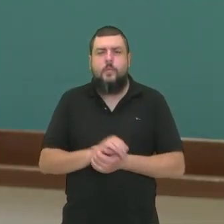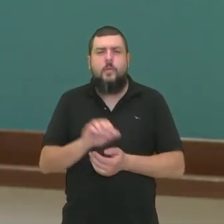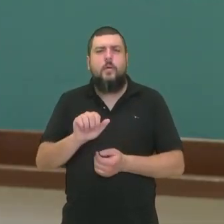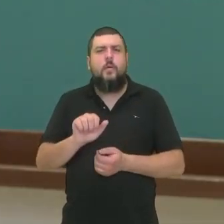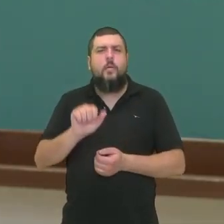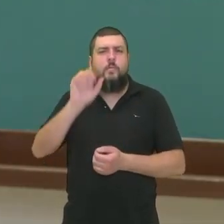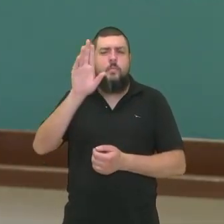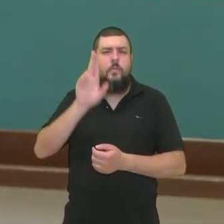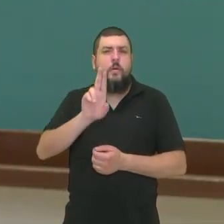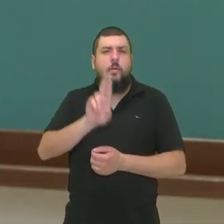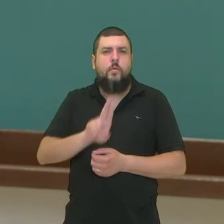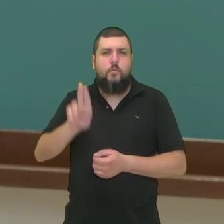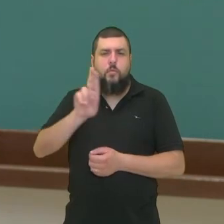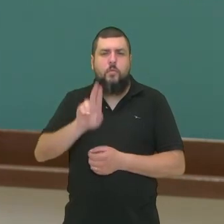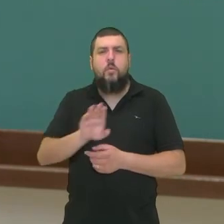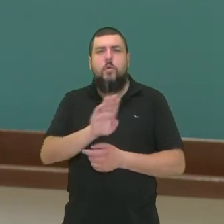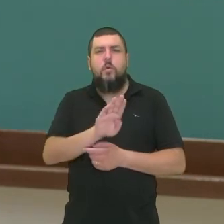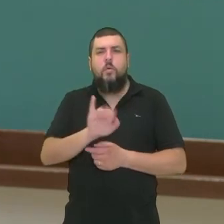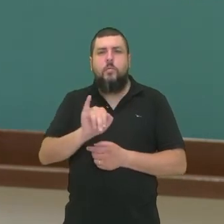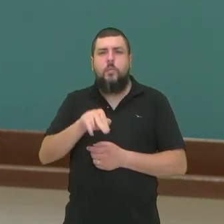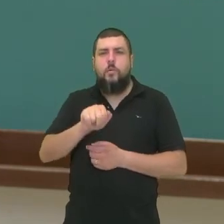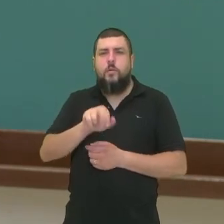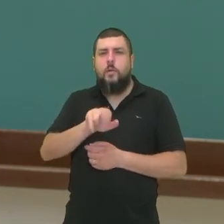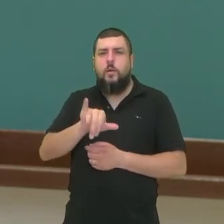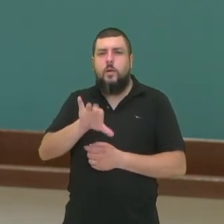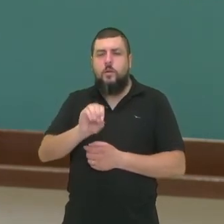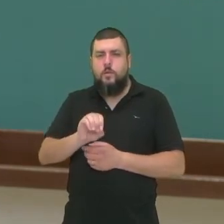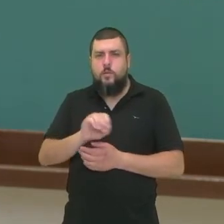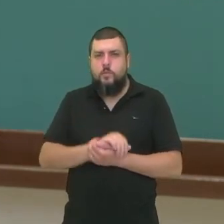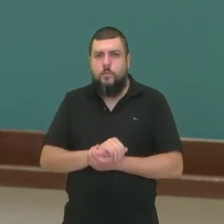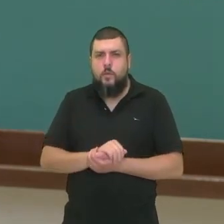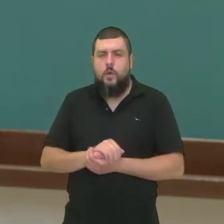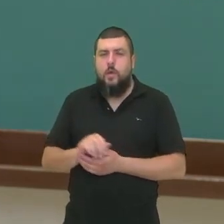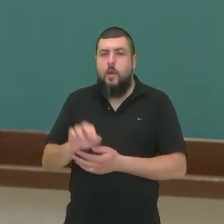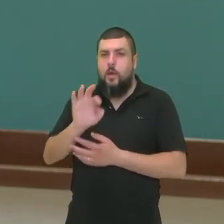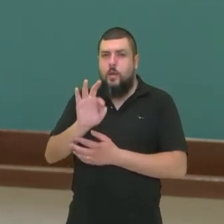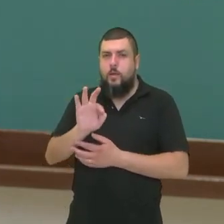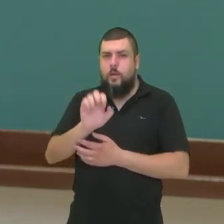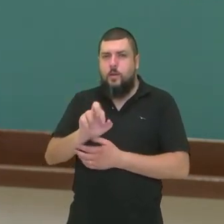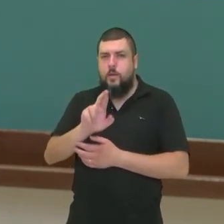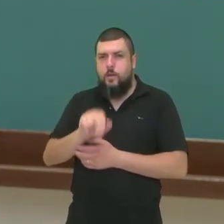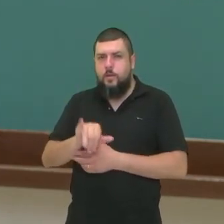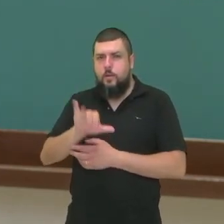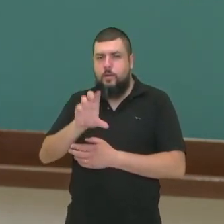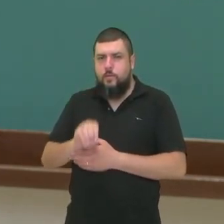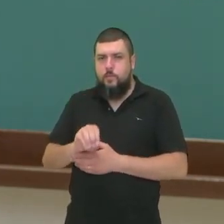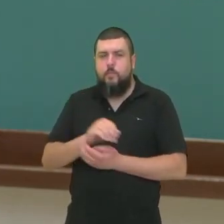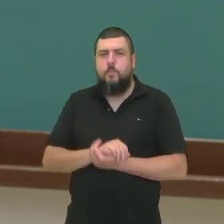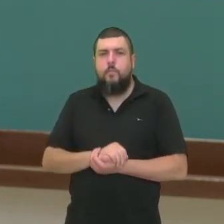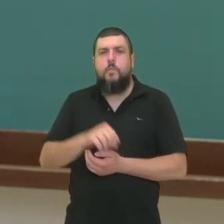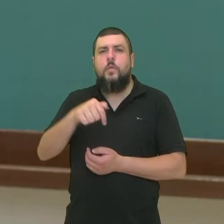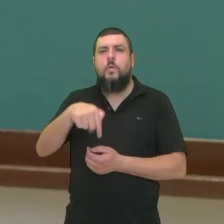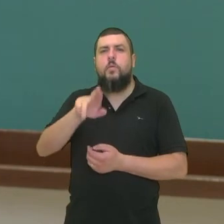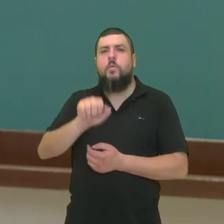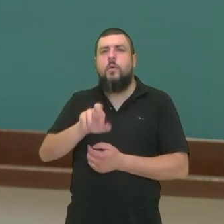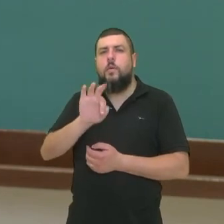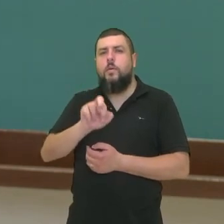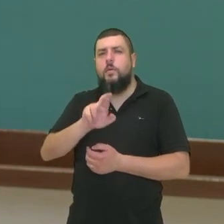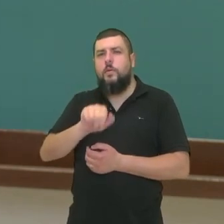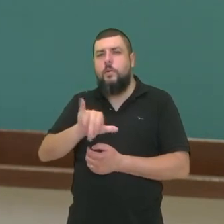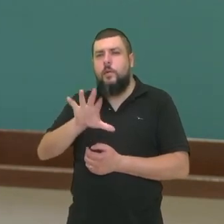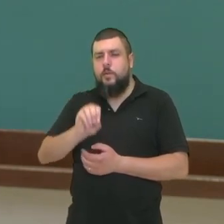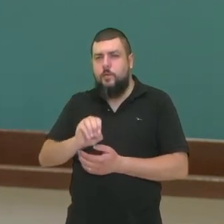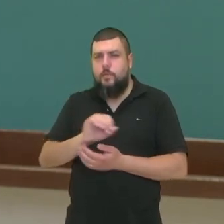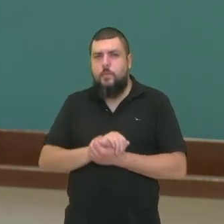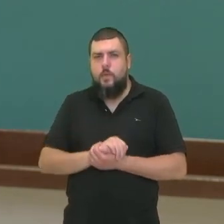passos binários, né, que tem 2 tempos, o ternário tem 3 tempos e o quaternário com 4 tempos, né? Então,